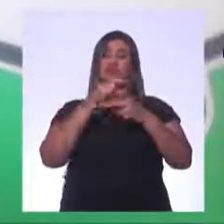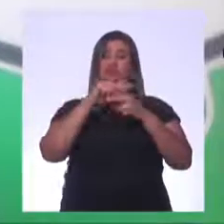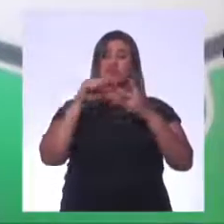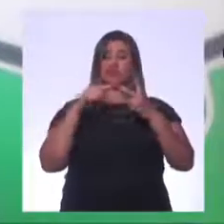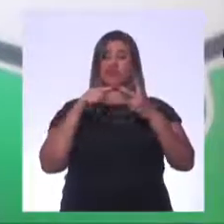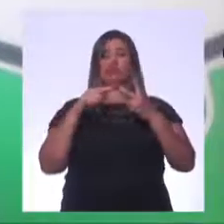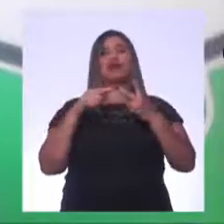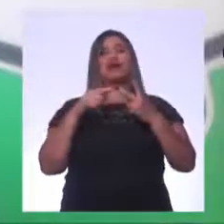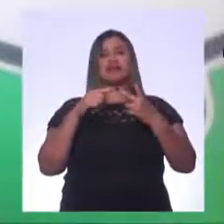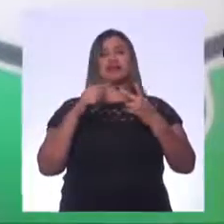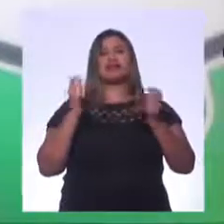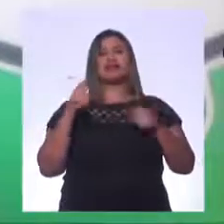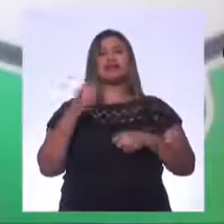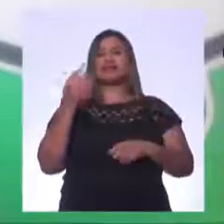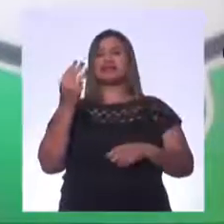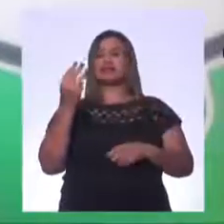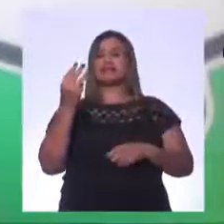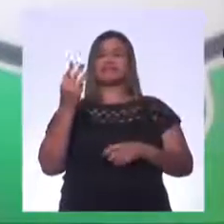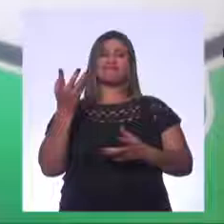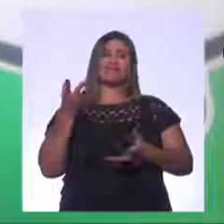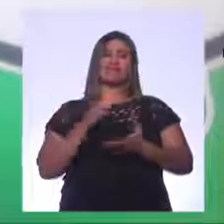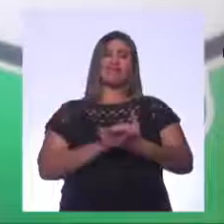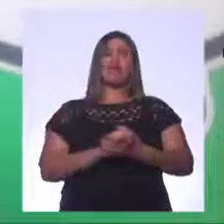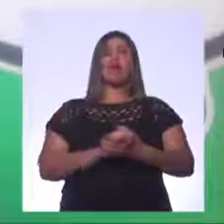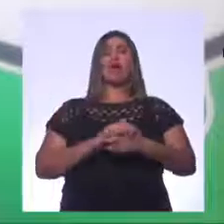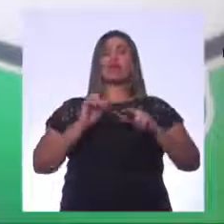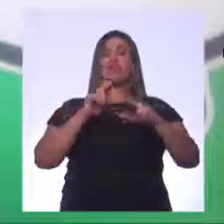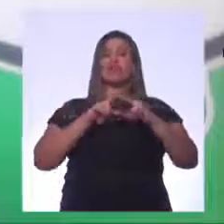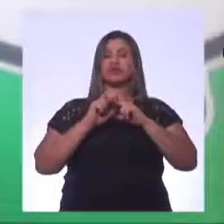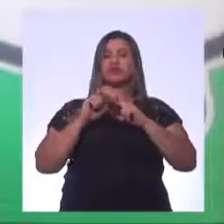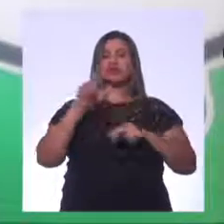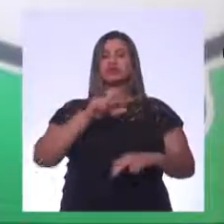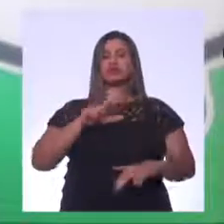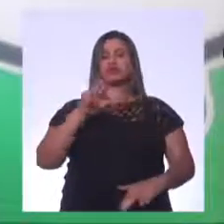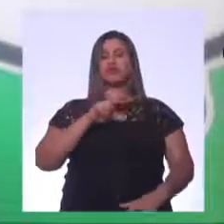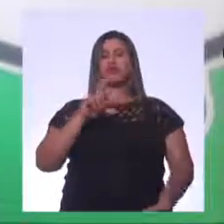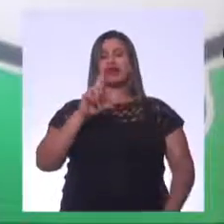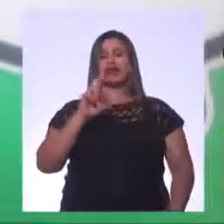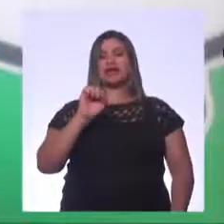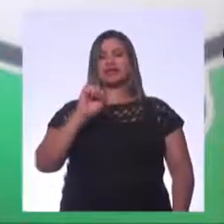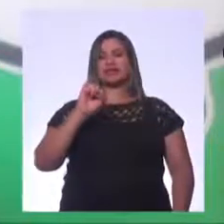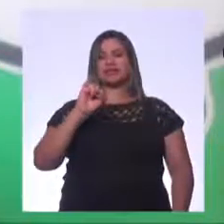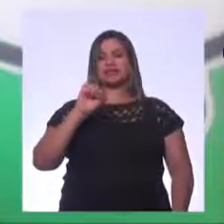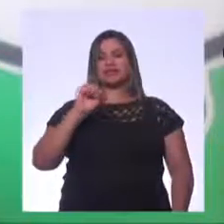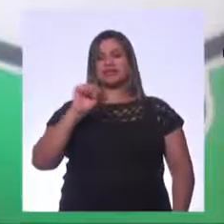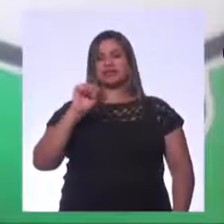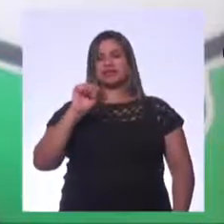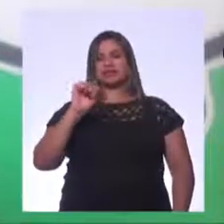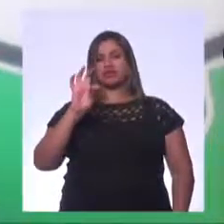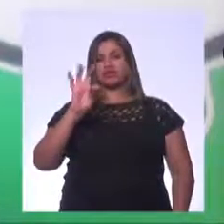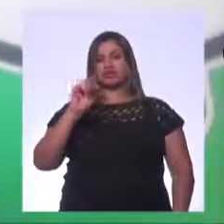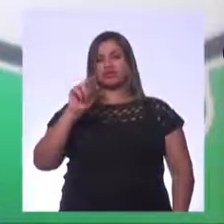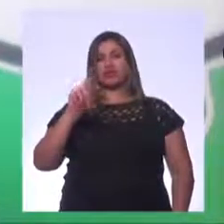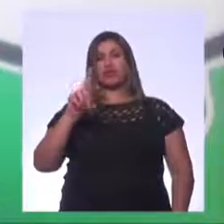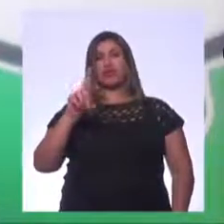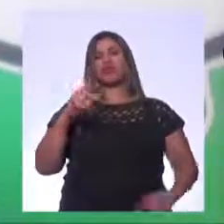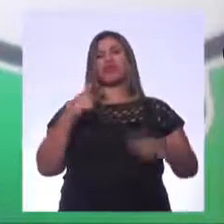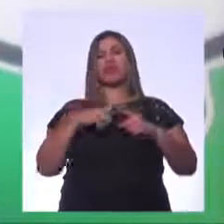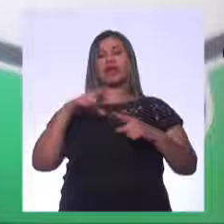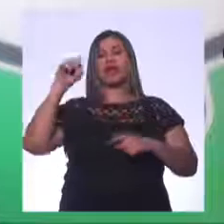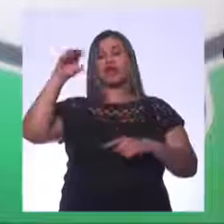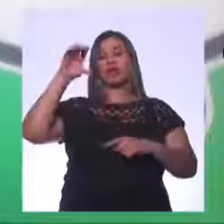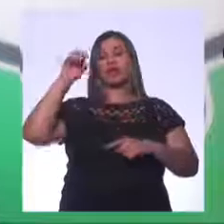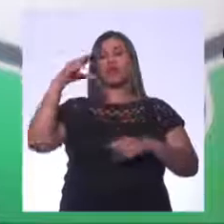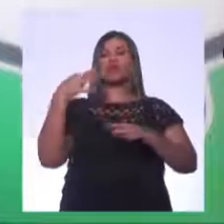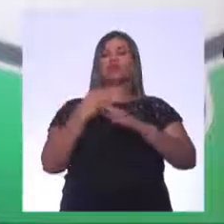resistor, né? Porque a maioria dos LEDs suportam até 2 volts. Então, a importância do resistor colocado